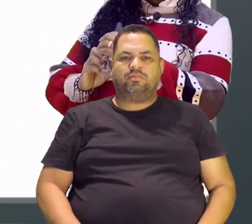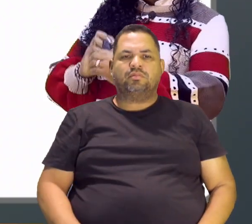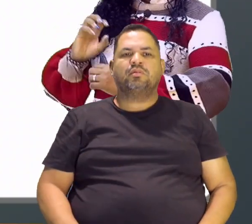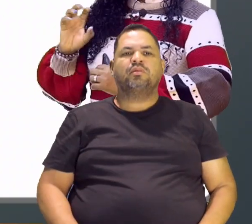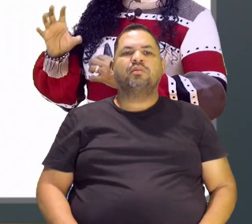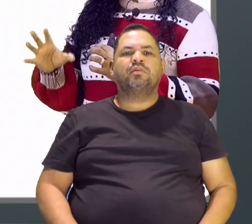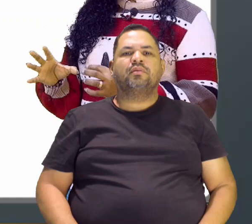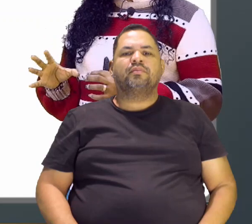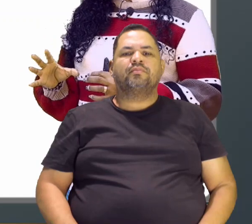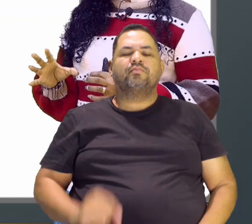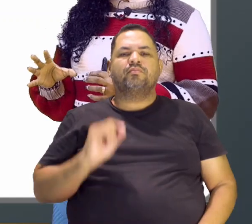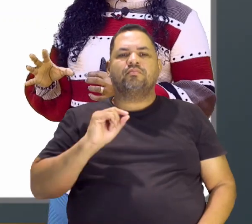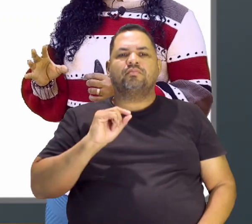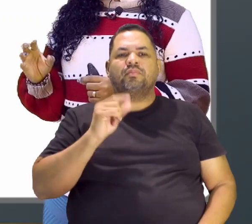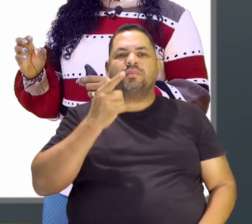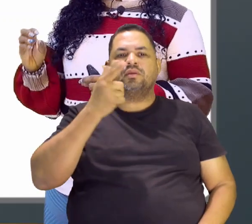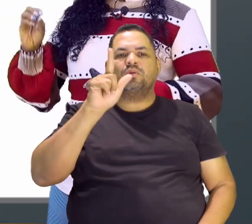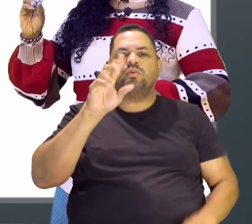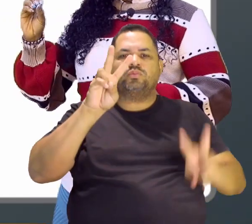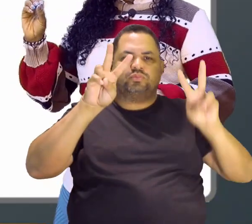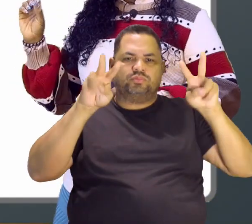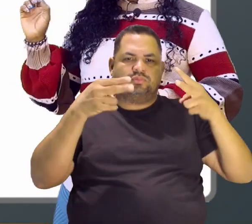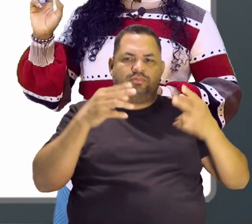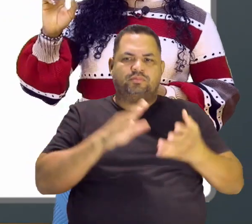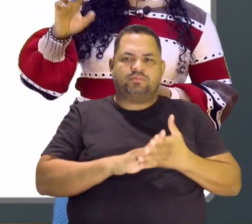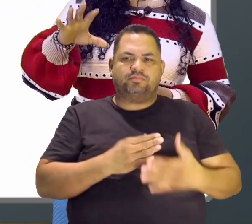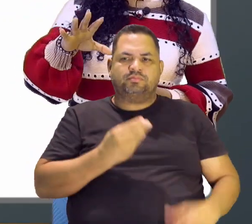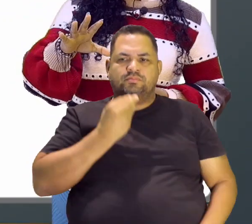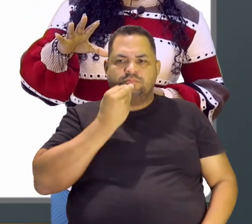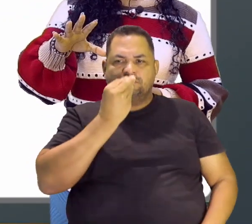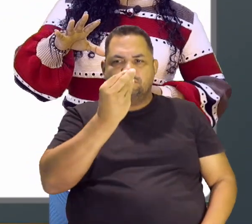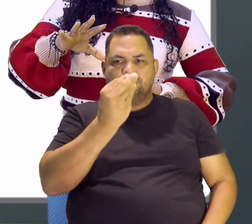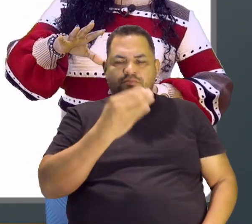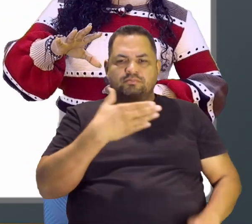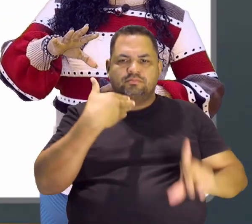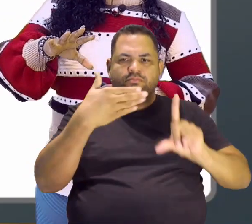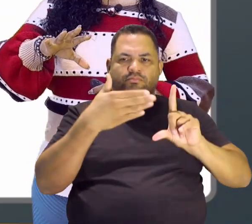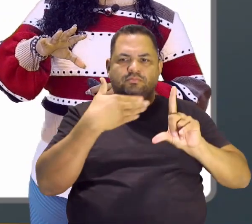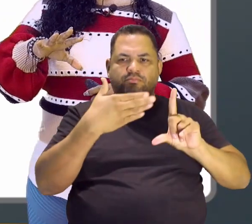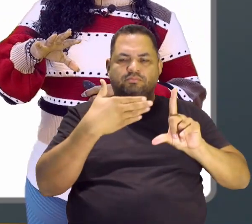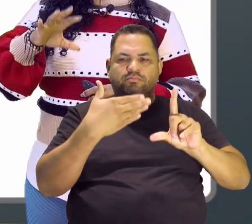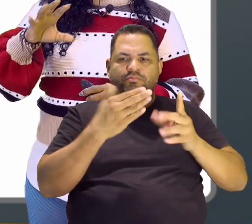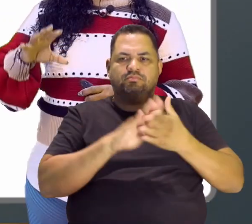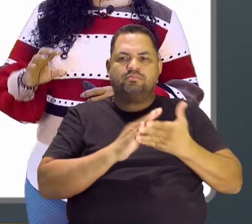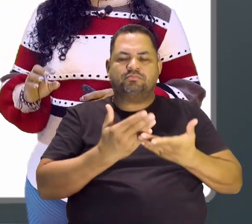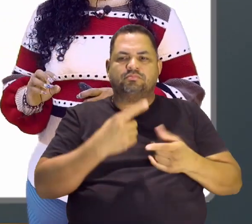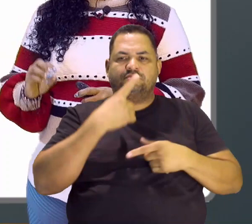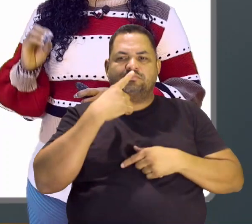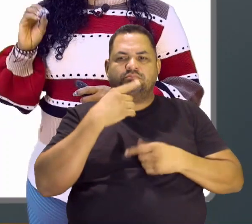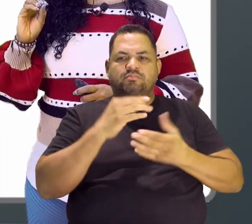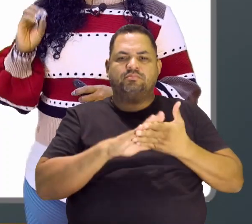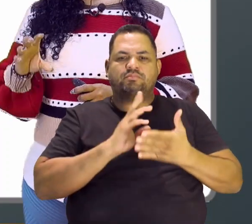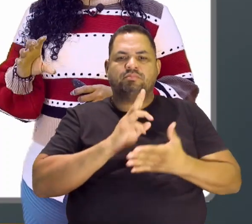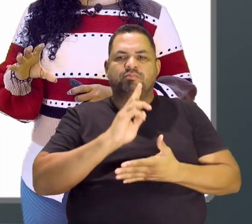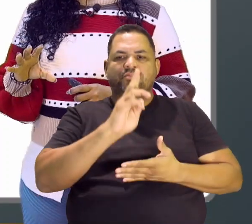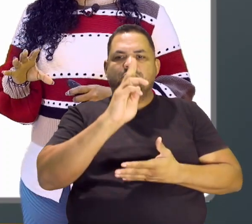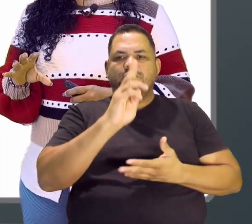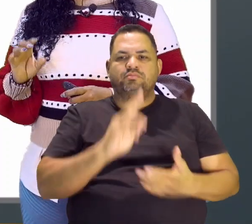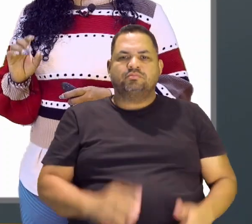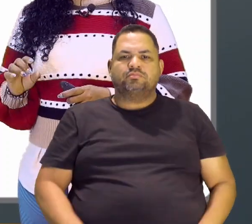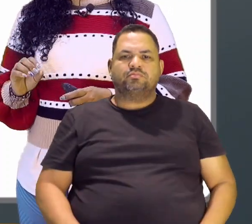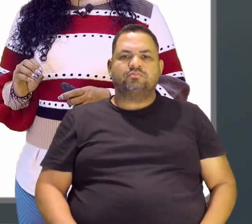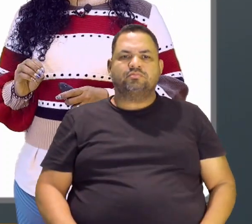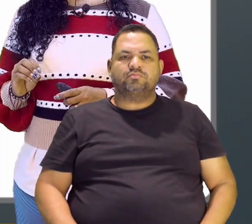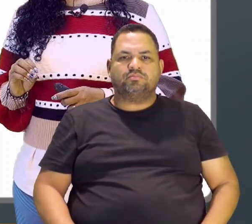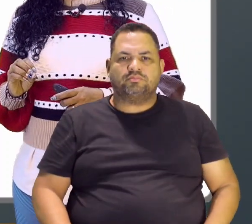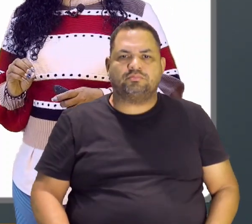entrar agora numa outra subtemática. Vou pedir para o meu diretor jogar só o slide, eu vou sair agora da tela para a gente continuar aí pontual.